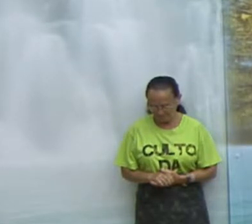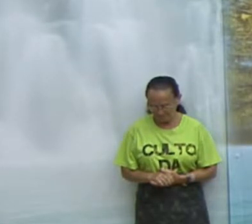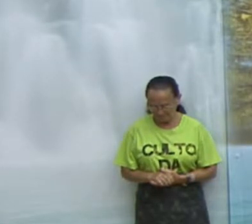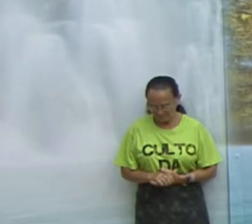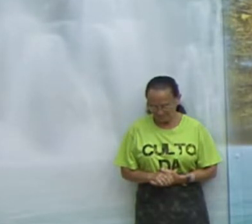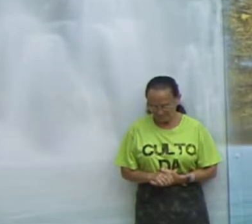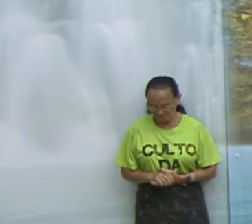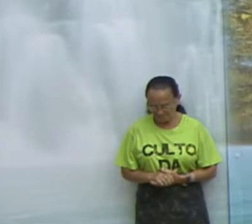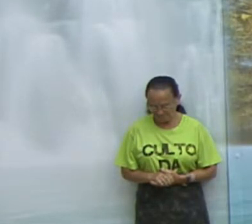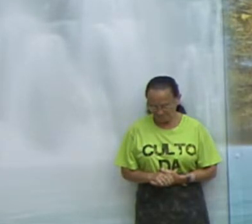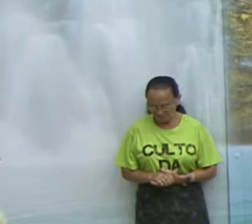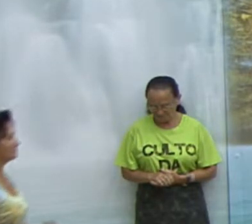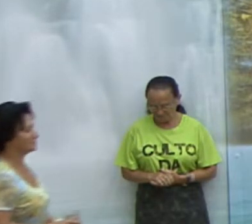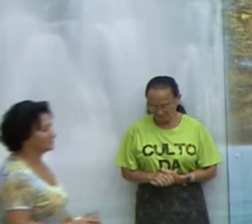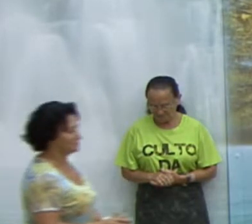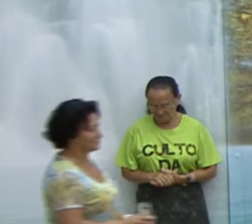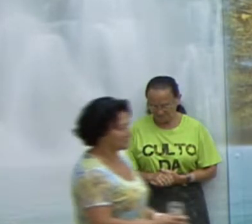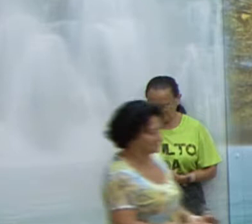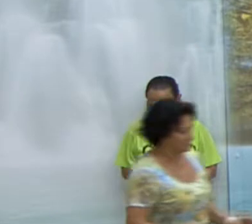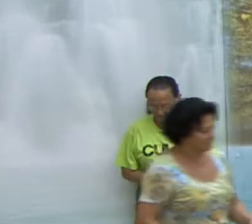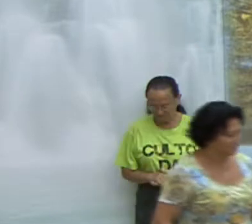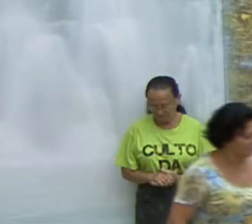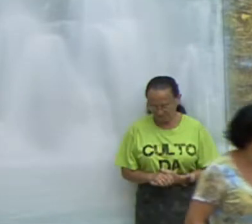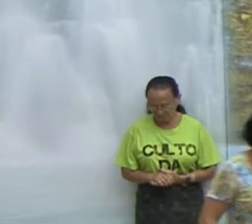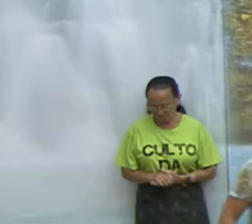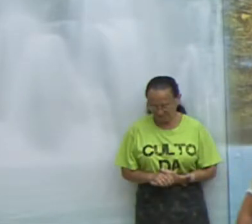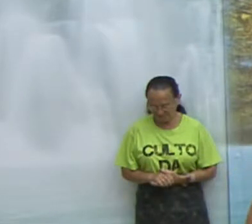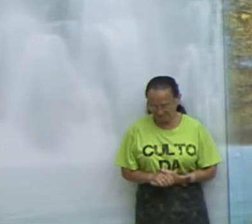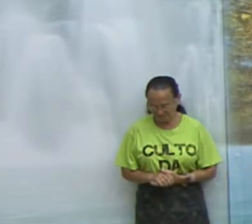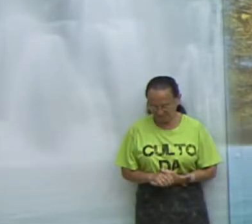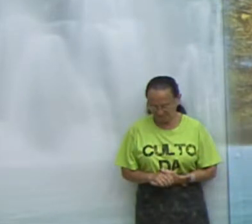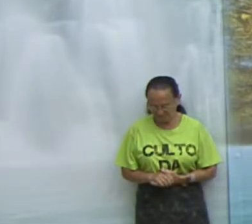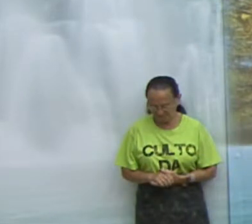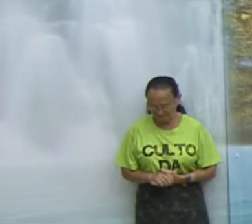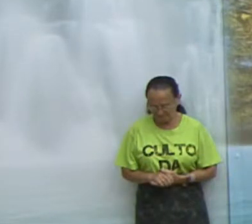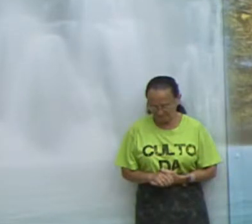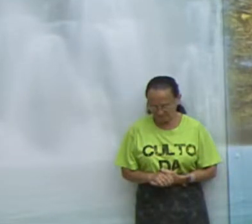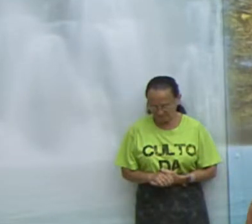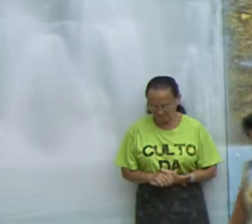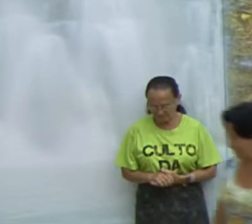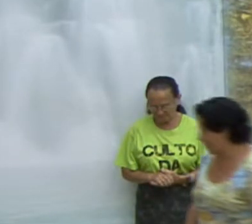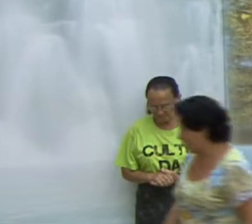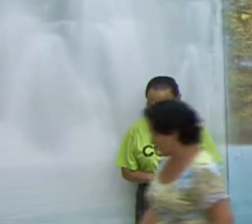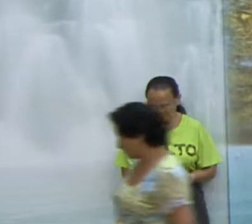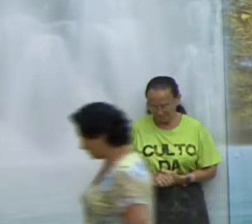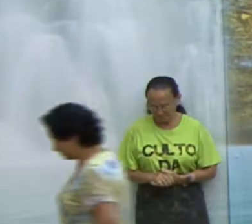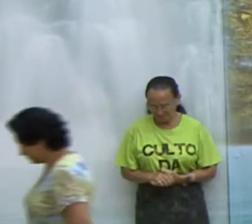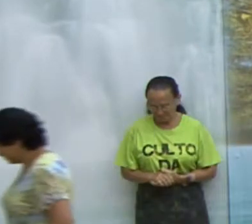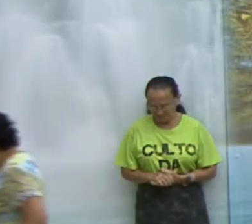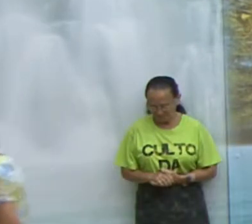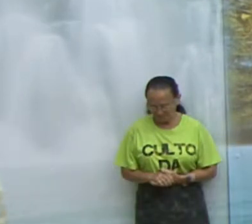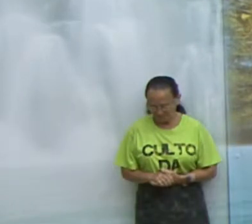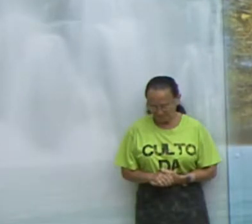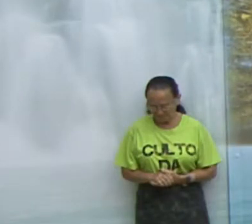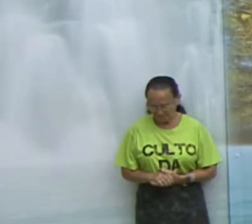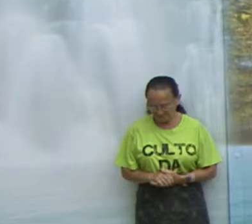a igreja também recebeu o poder para desfazer as obras do diabo.